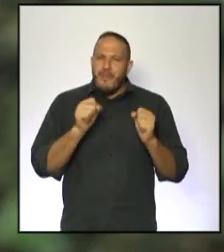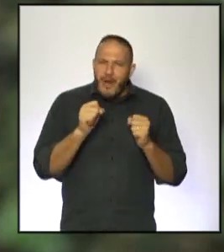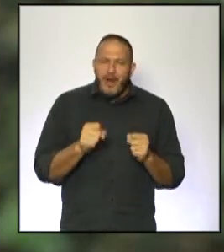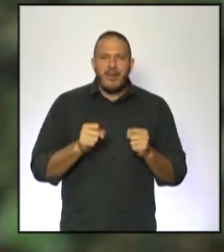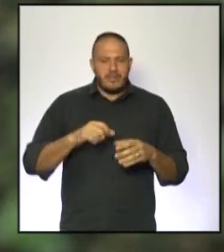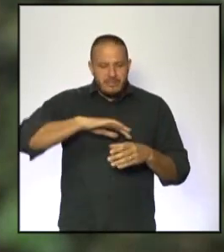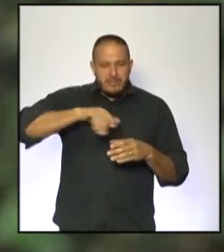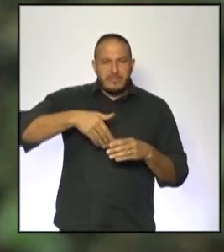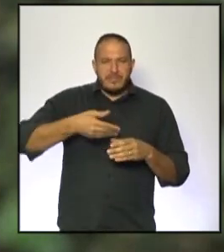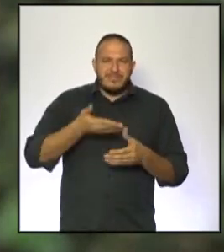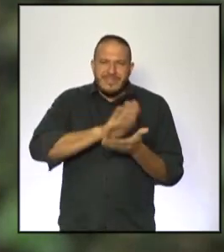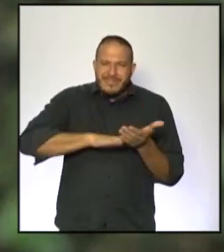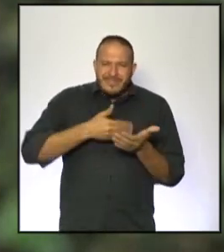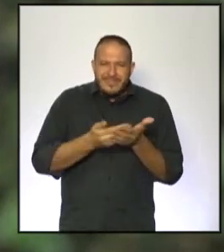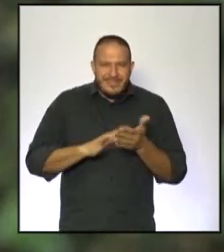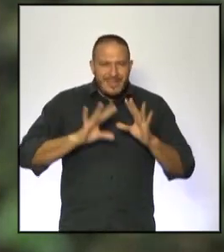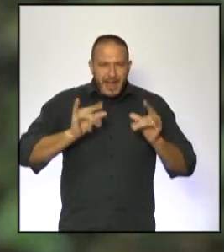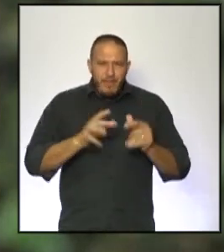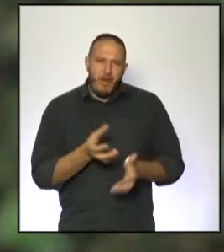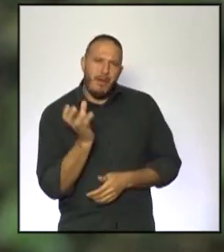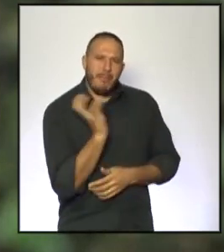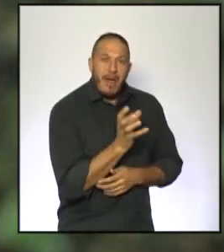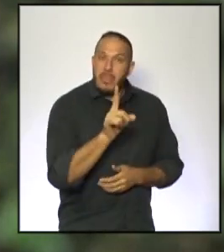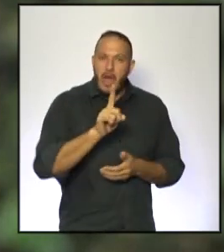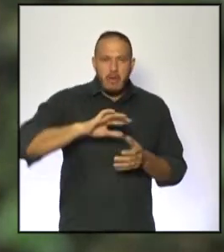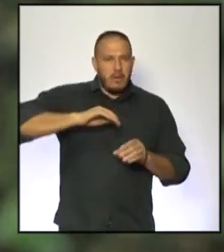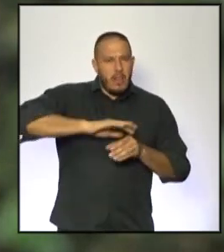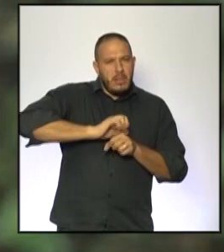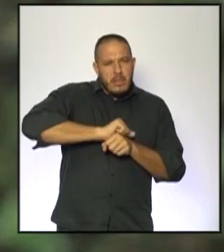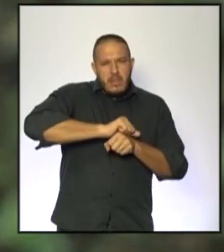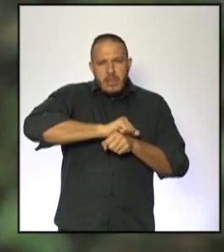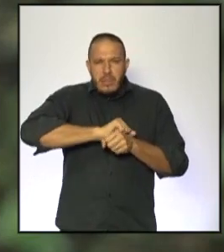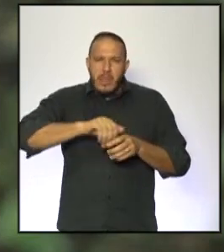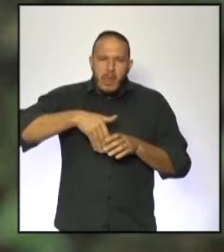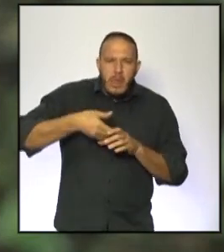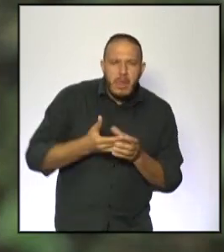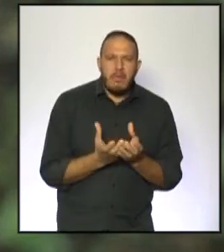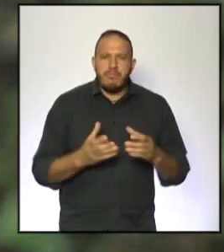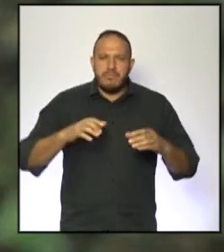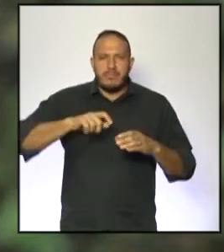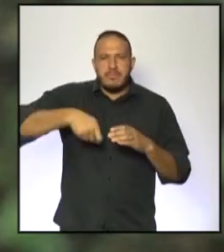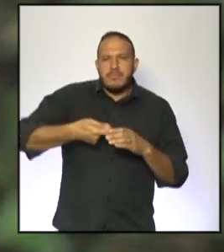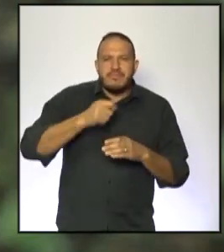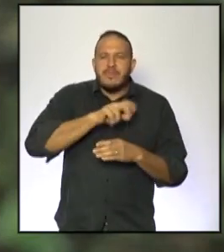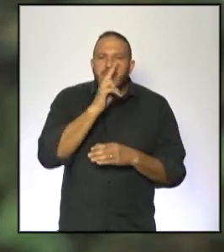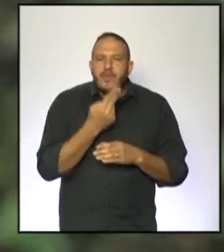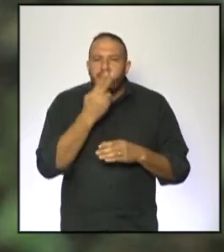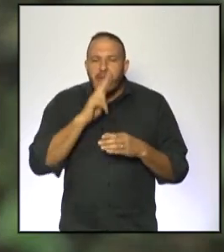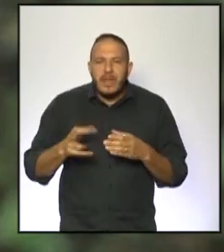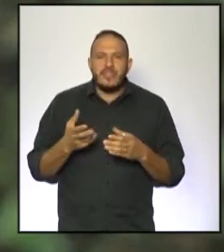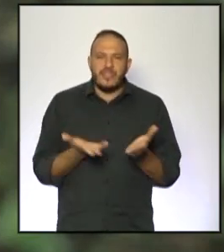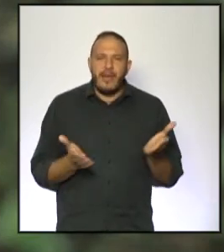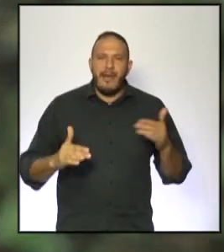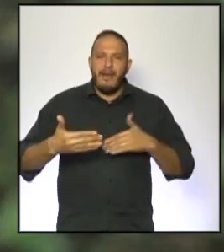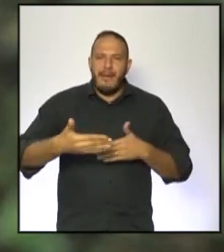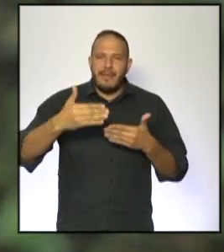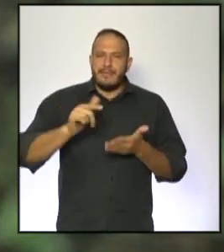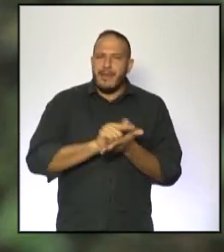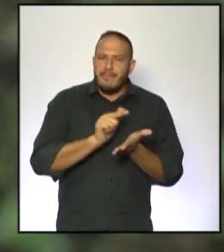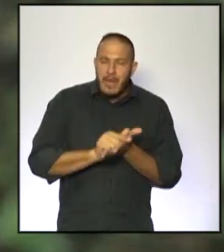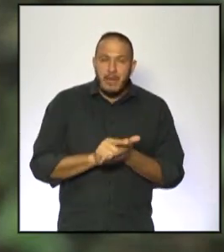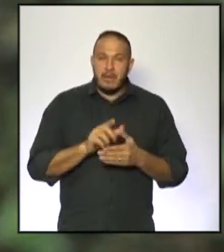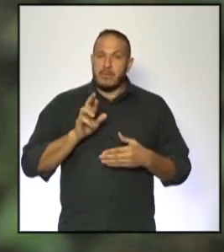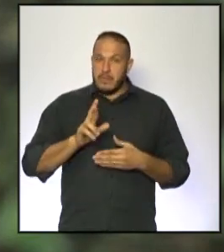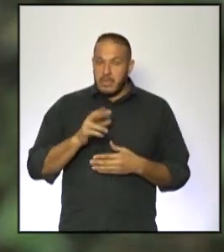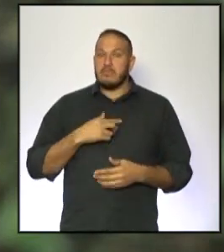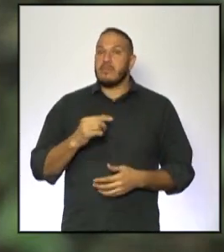de margarina, copinho de requeijão, aqueles potes de sorvete, caixas de papelão. Esse R é muito interessante, principalmente para quem